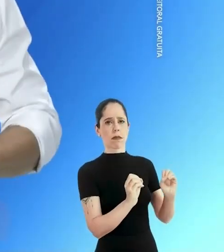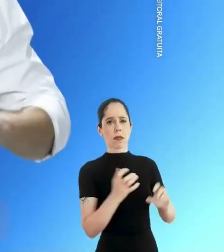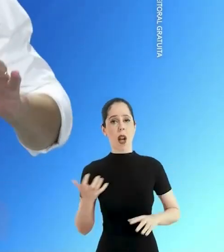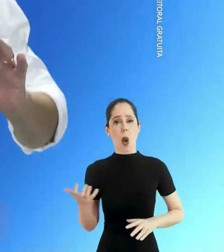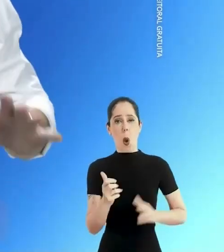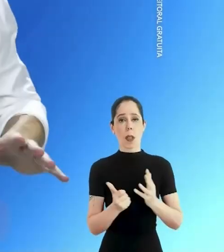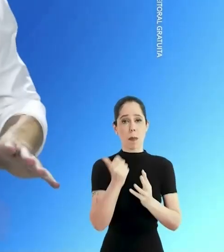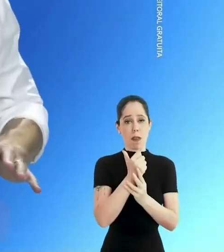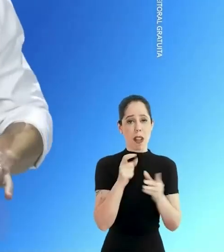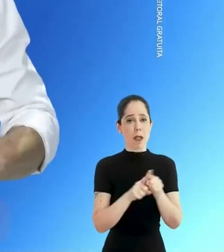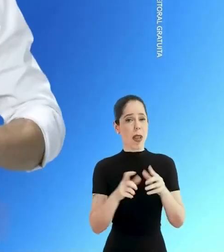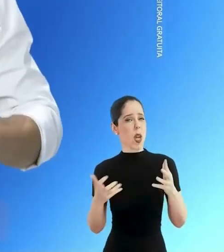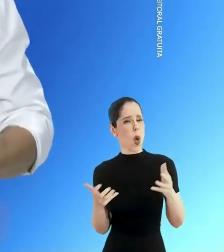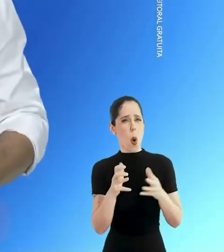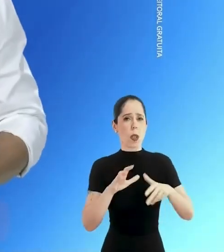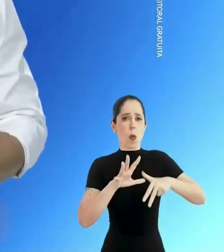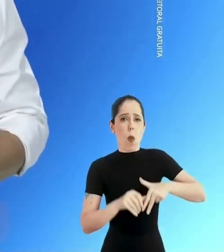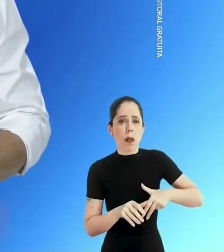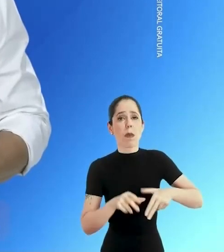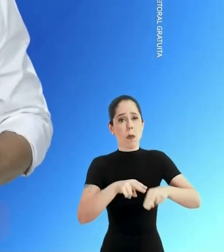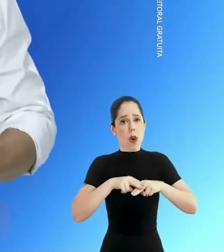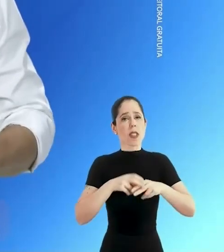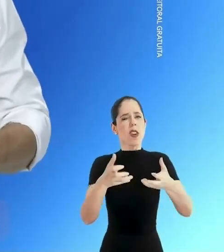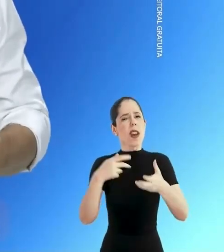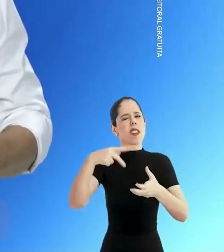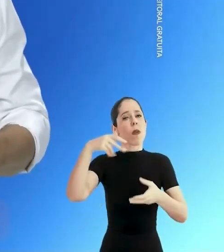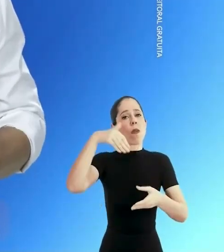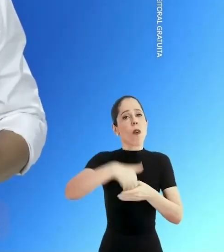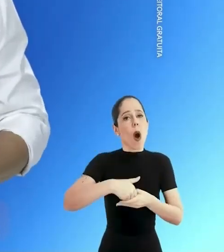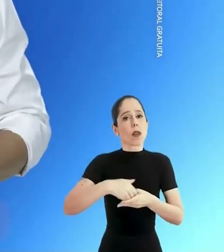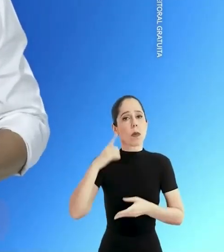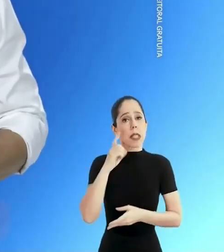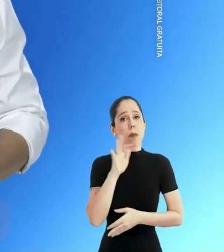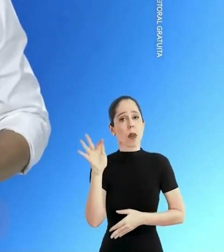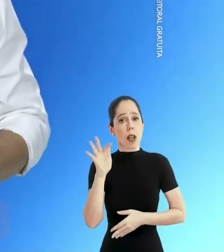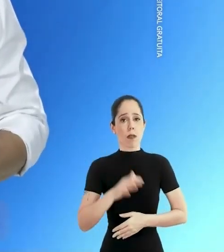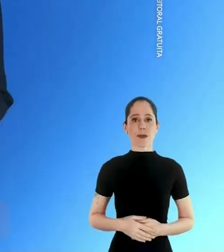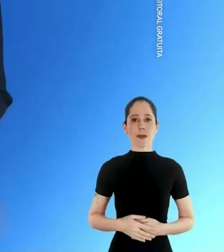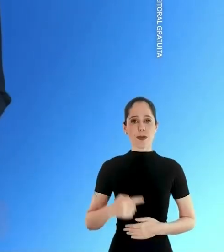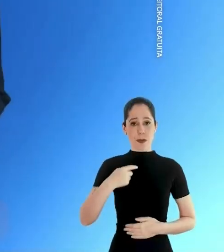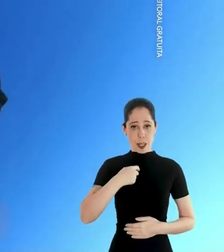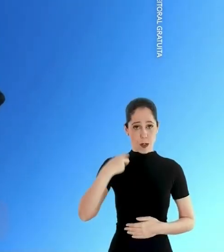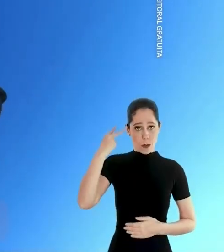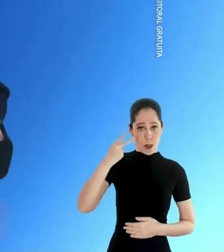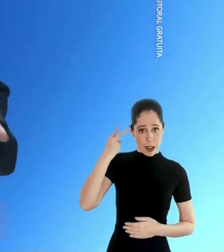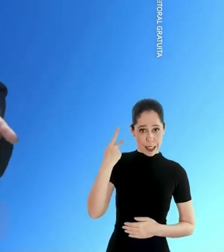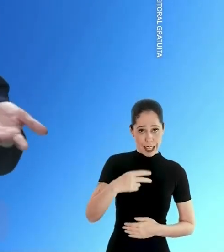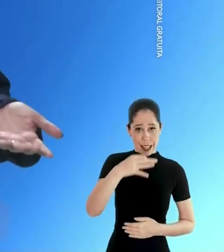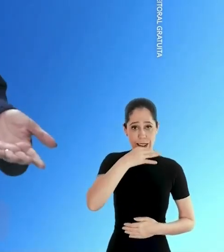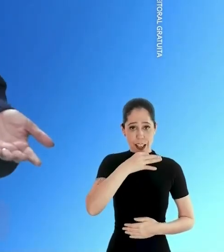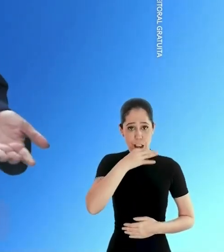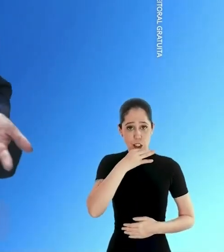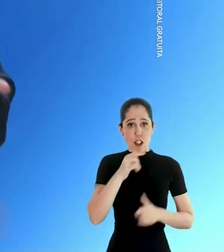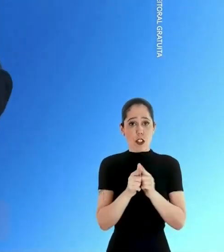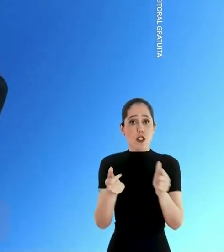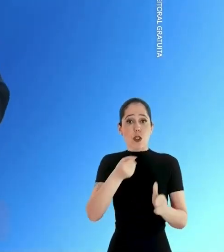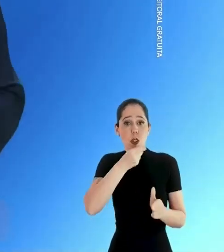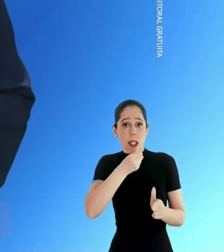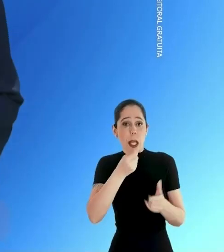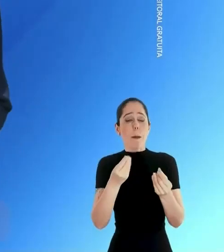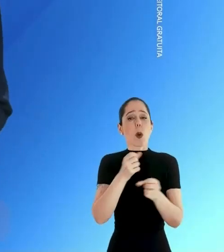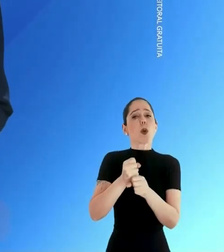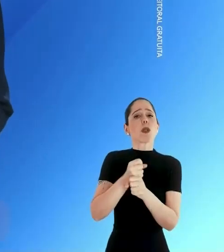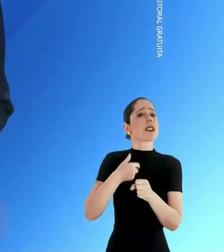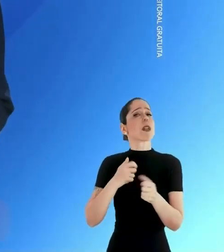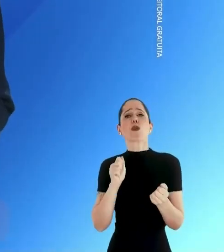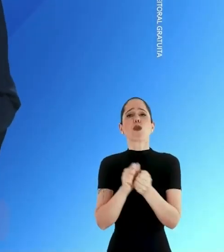esquema, contra privilégios e contra corrupção. Por isso eu quero o teu voto para deputado federal. Sou vereadora em Caxias, jornalista e por